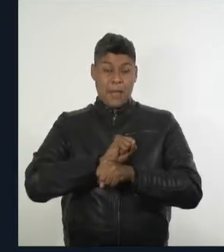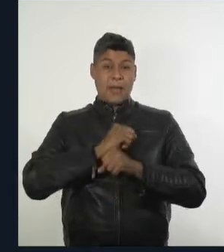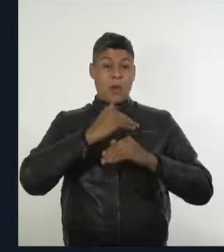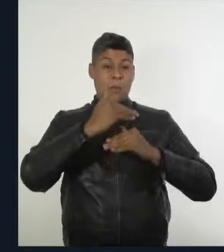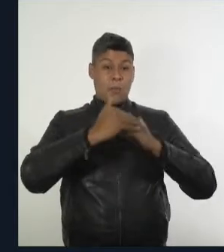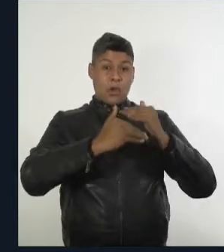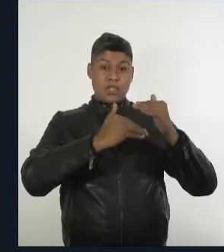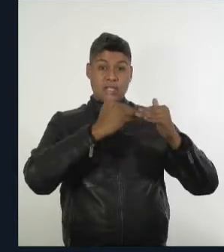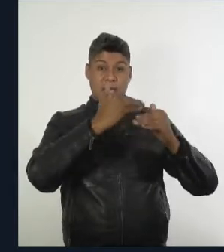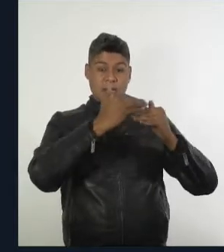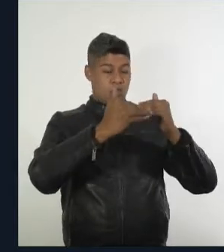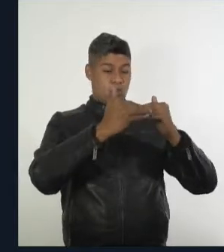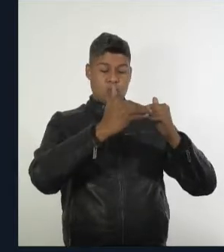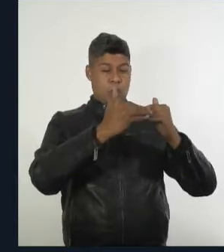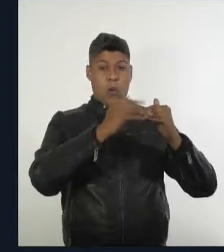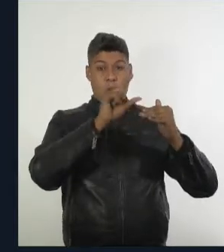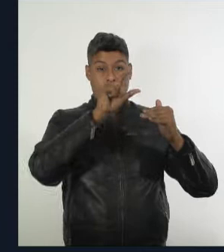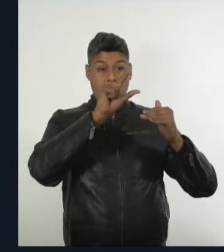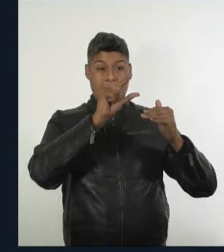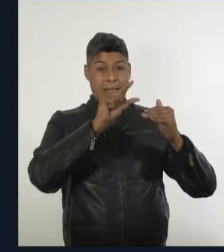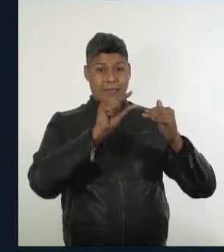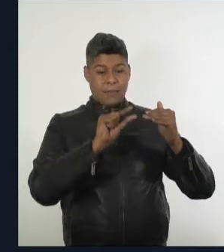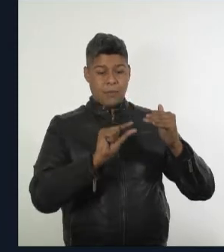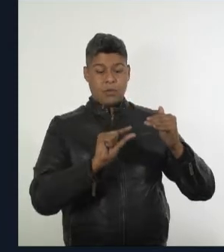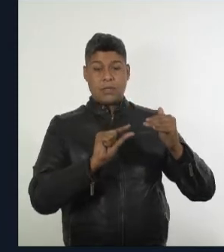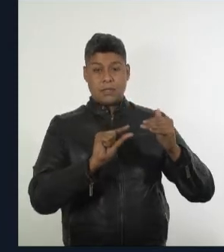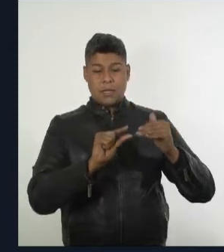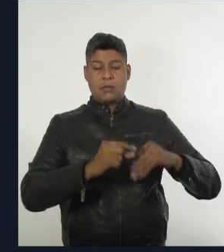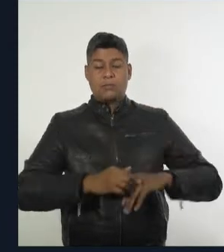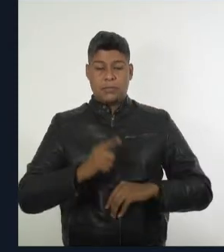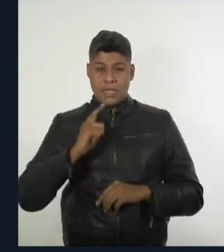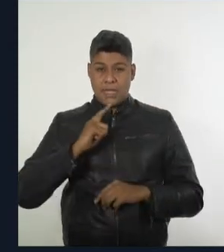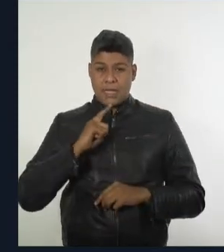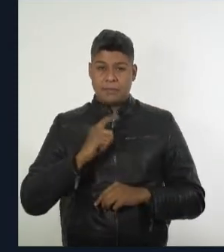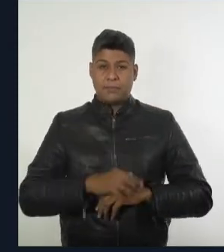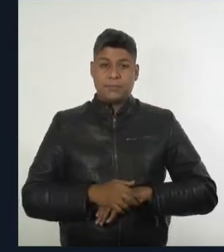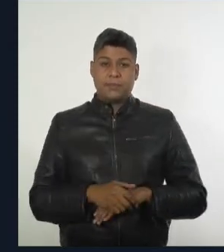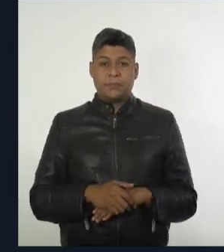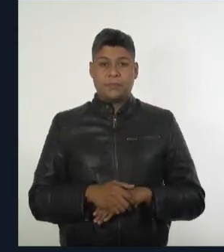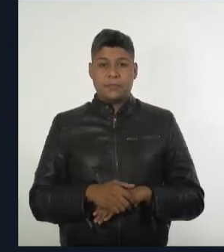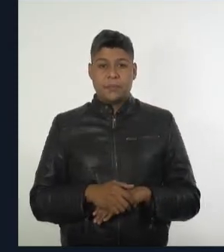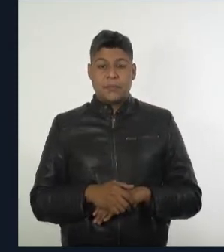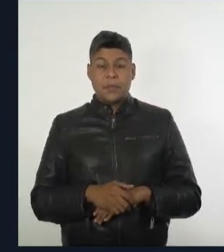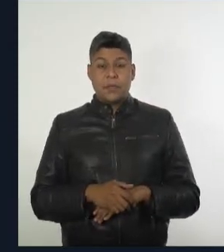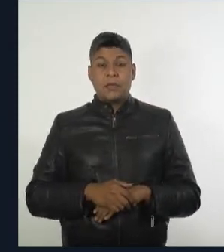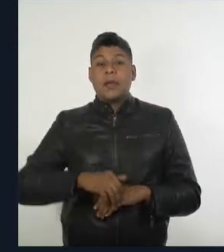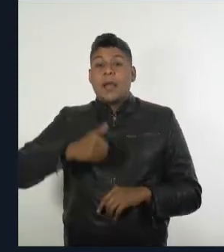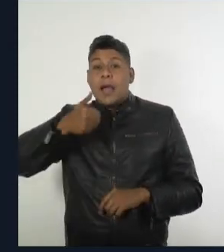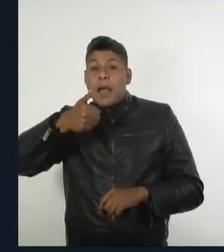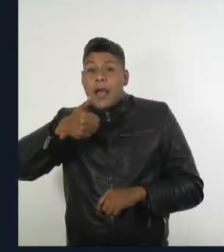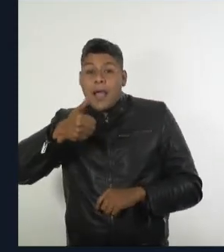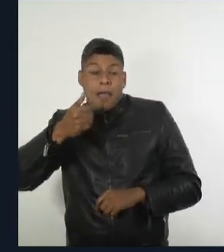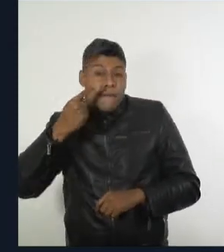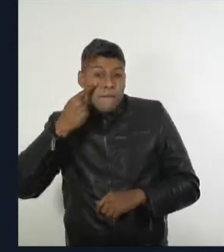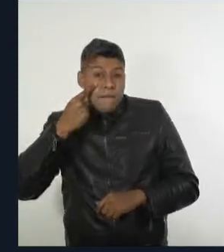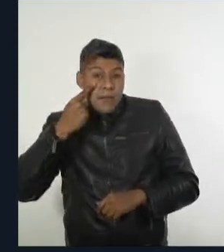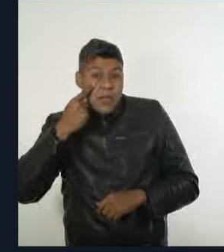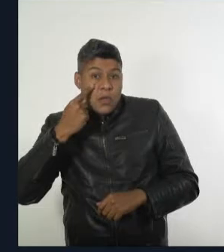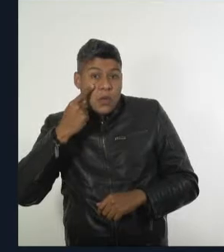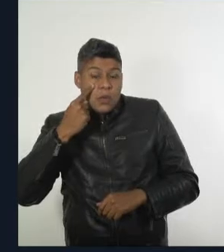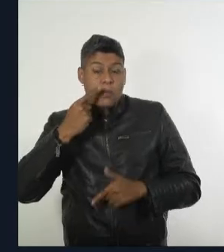de queda de notificações de casos. A análise também dos casos de